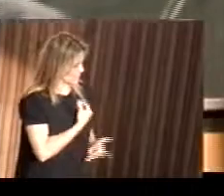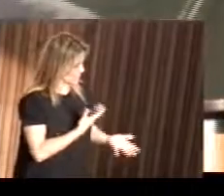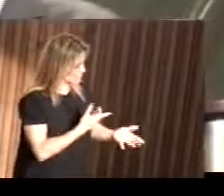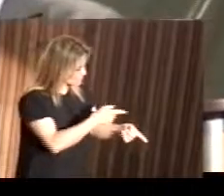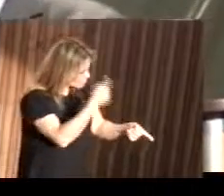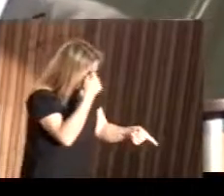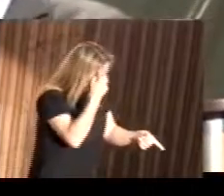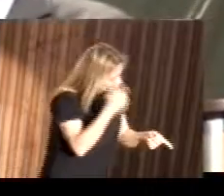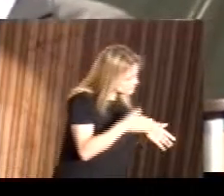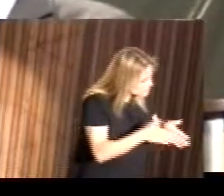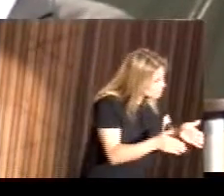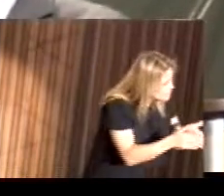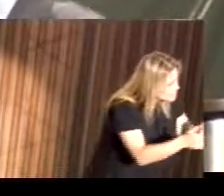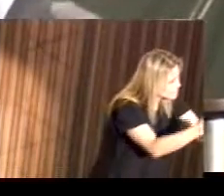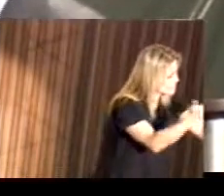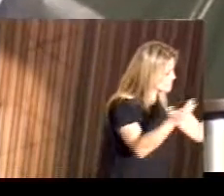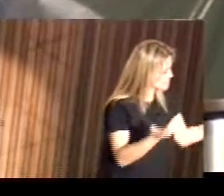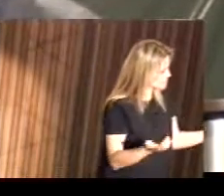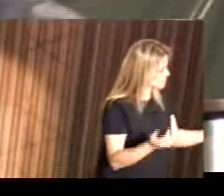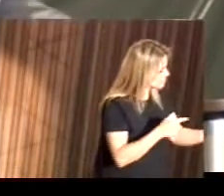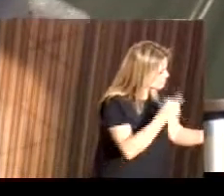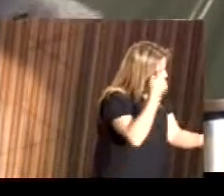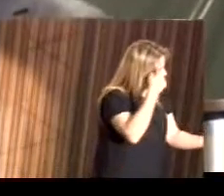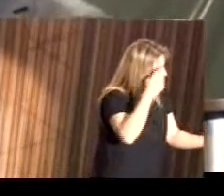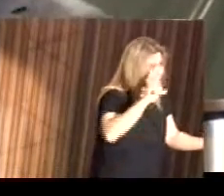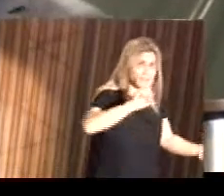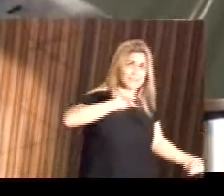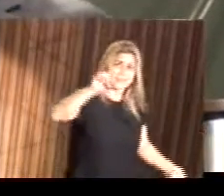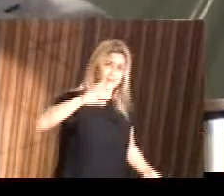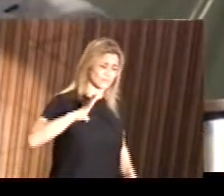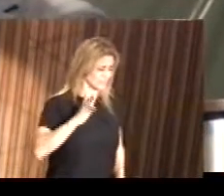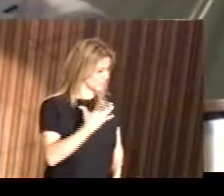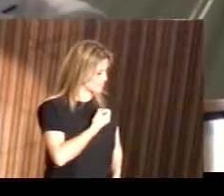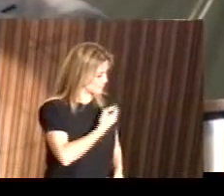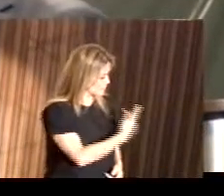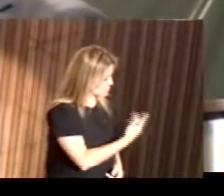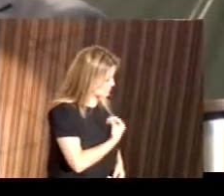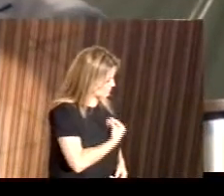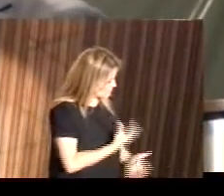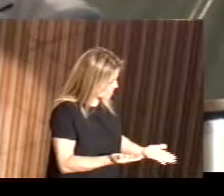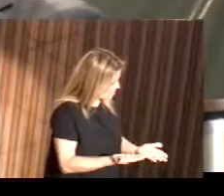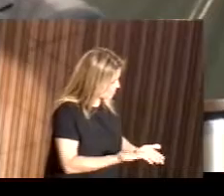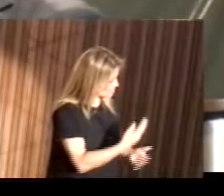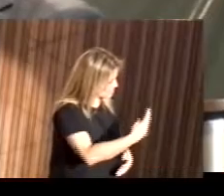você vai. Pensa bem.